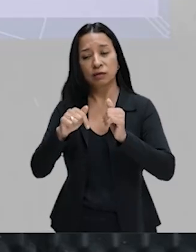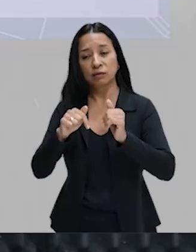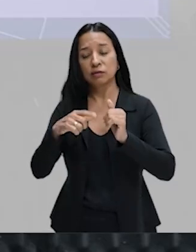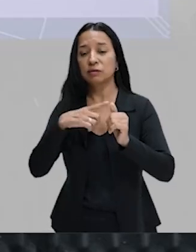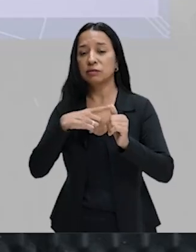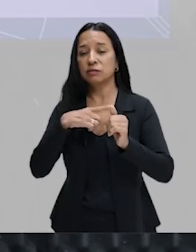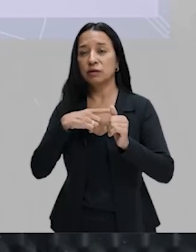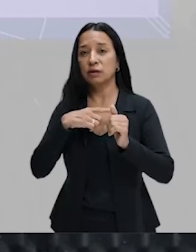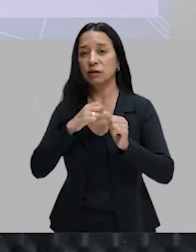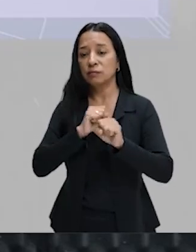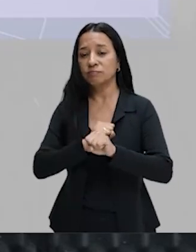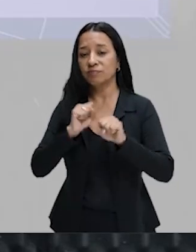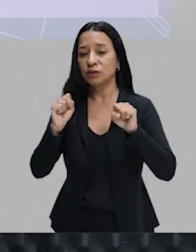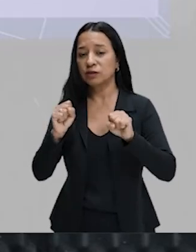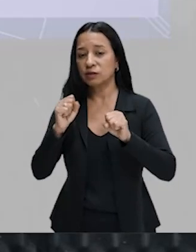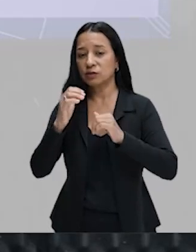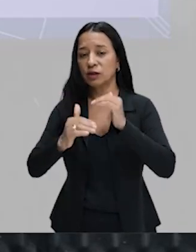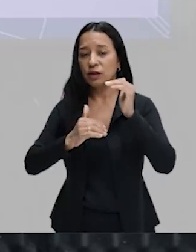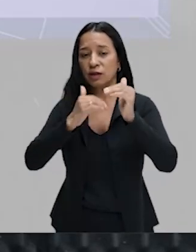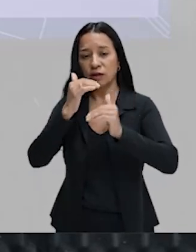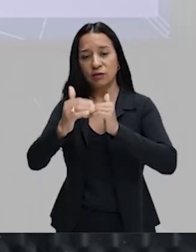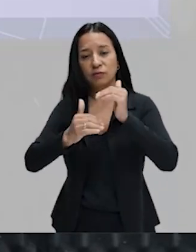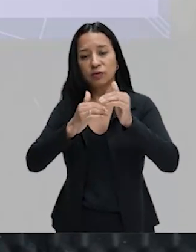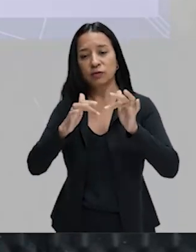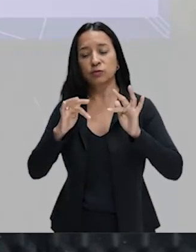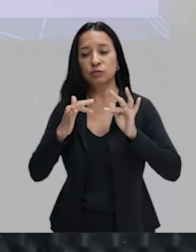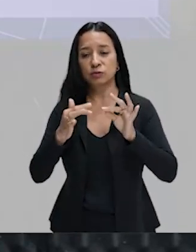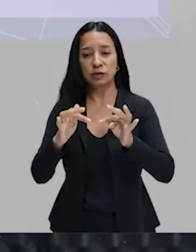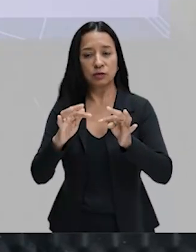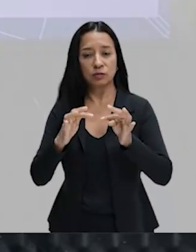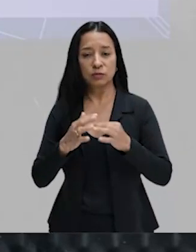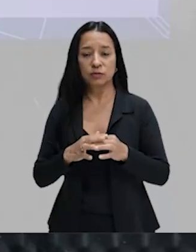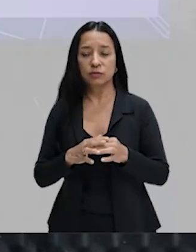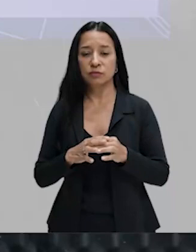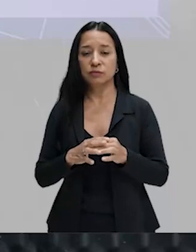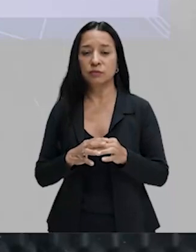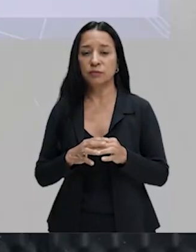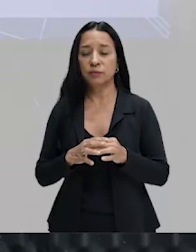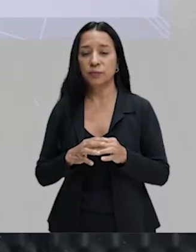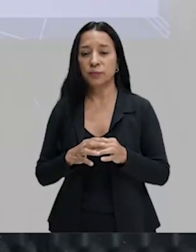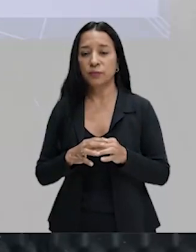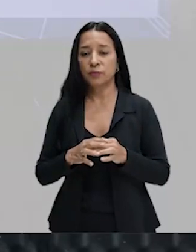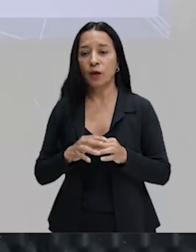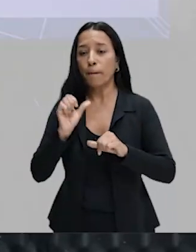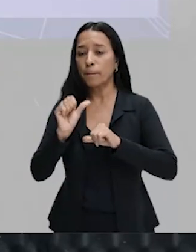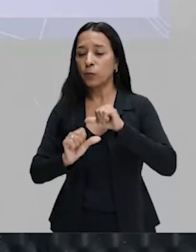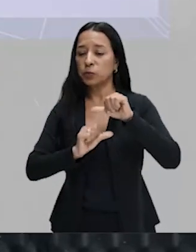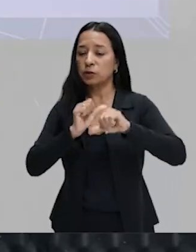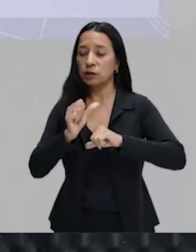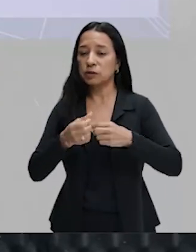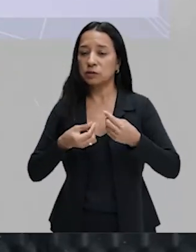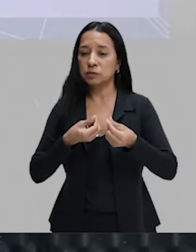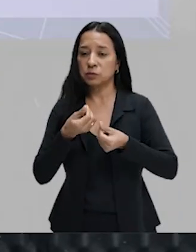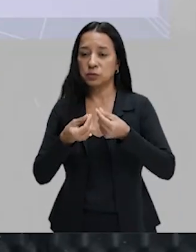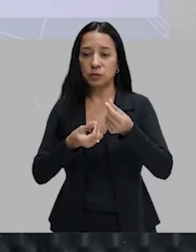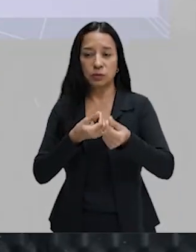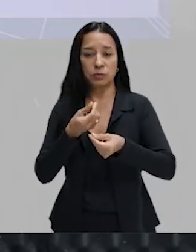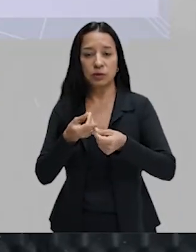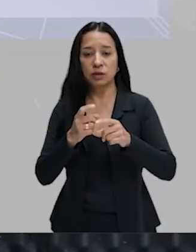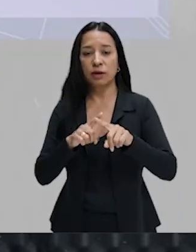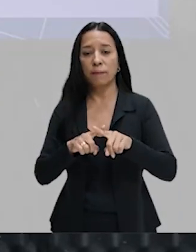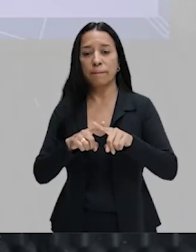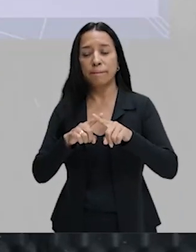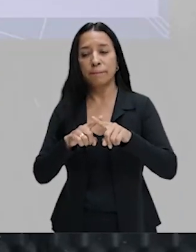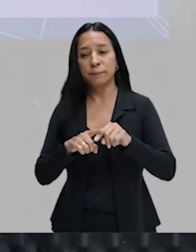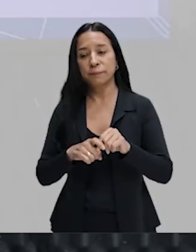tecnológicos, invenção de máquinas, estudos mais avançados, mudanças na economia, é óbvio,